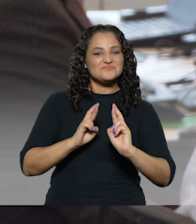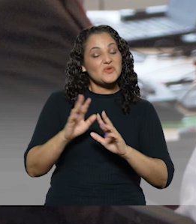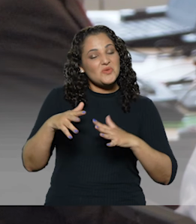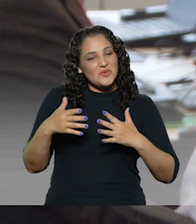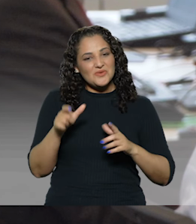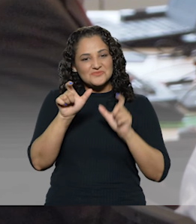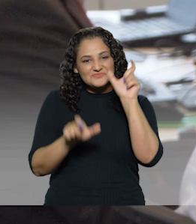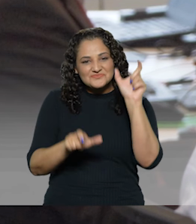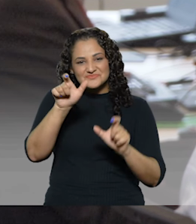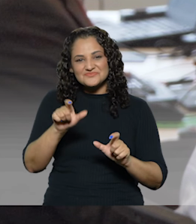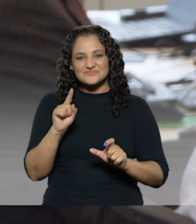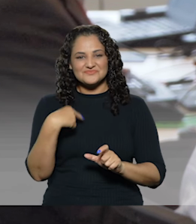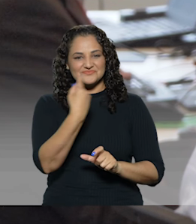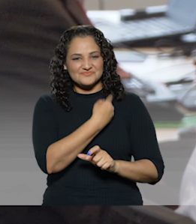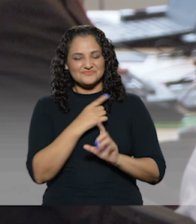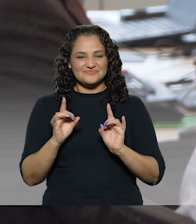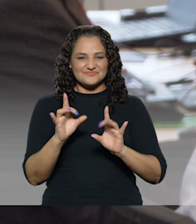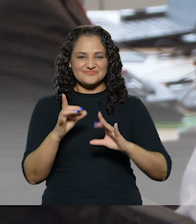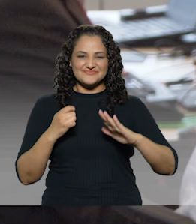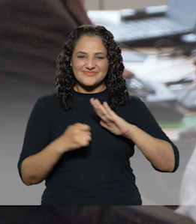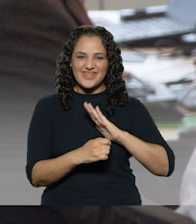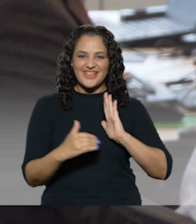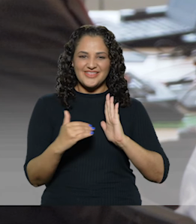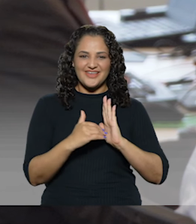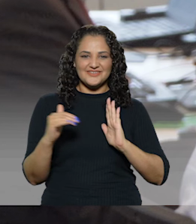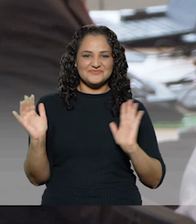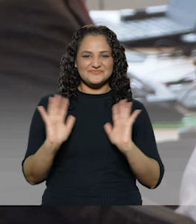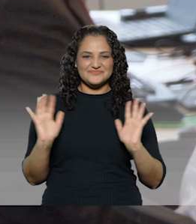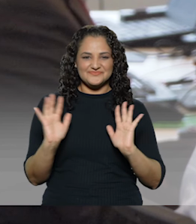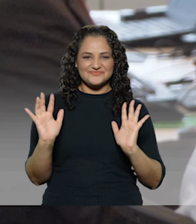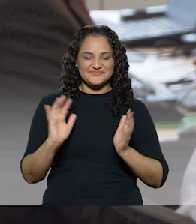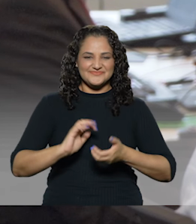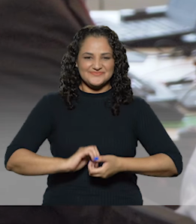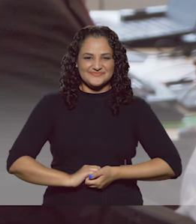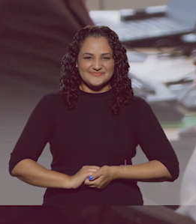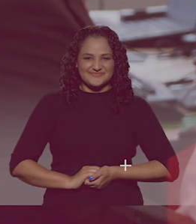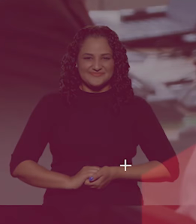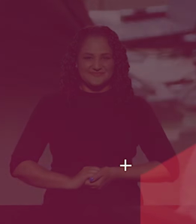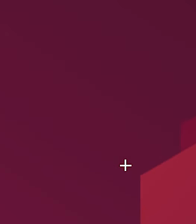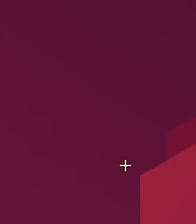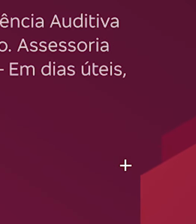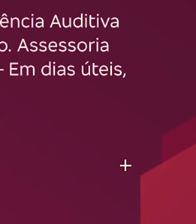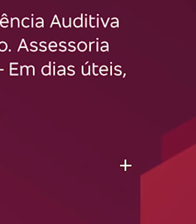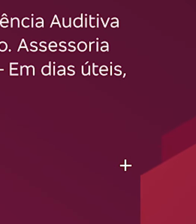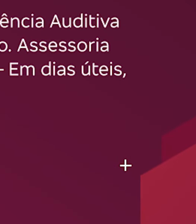gerente de relacionamento ou com os nossos especialistas de investimentos. Até a próxima!